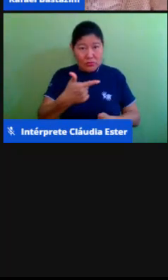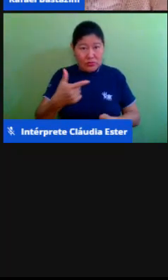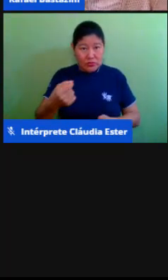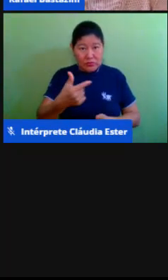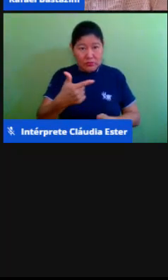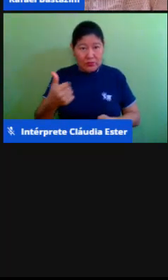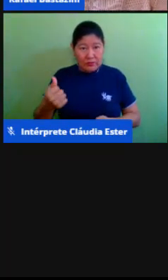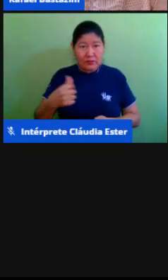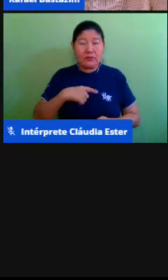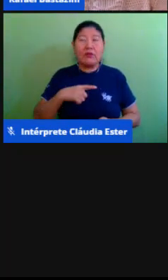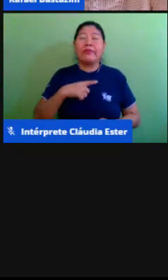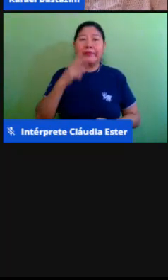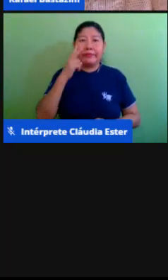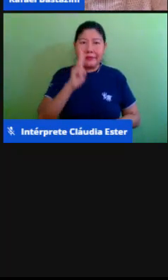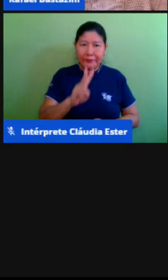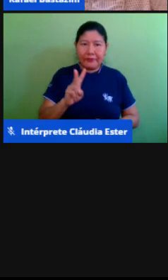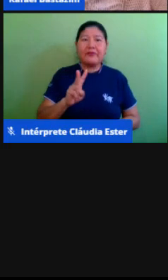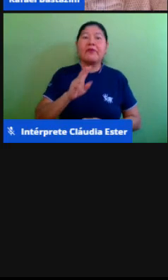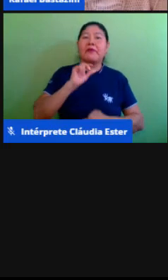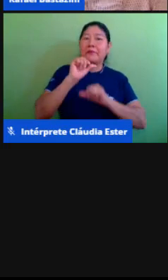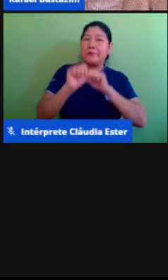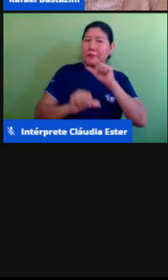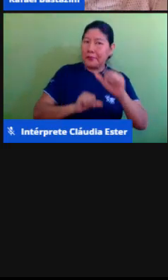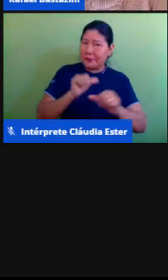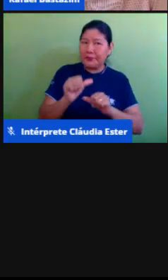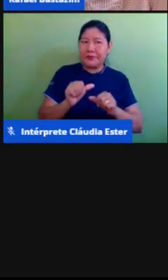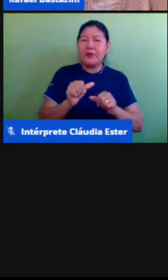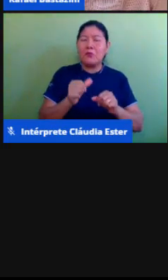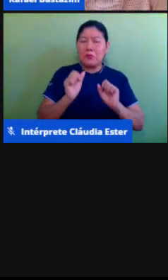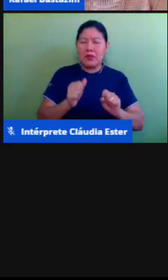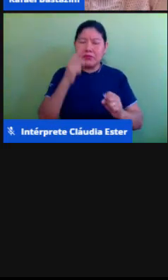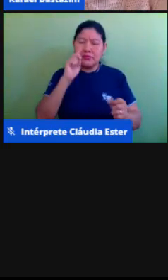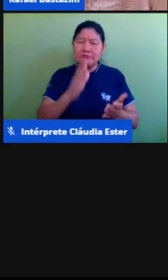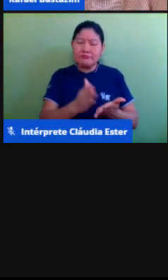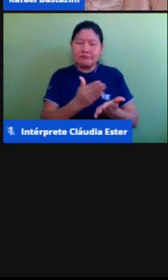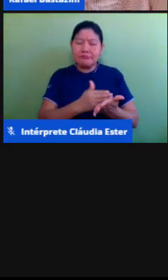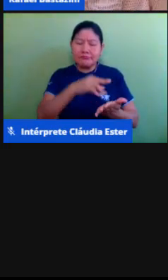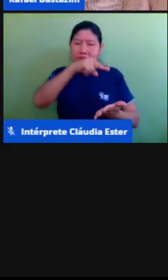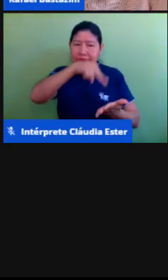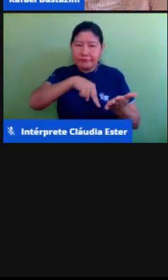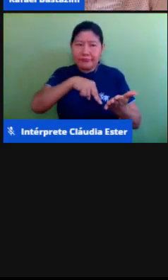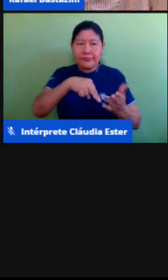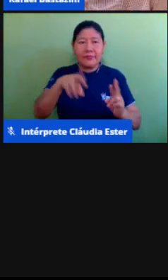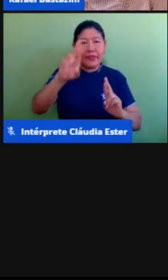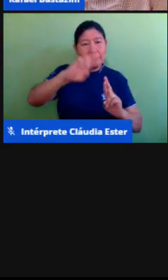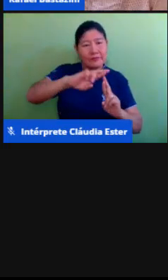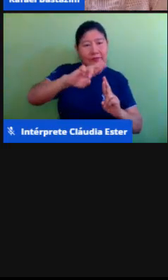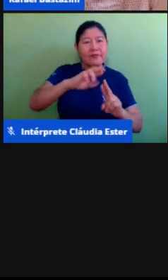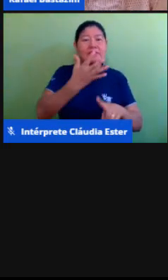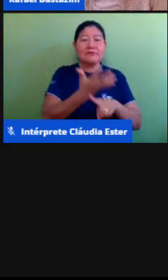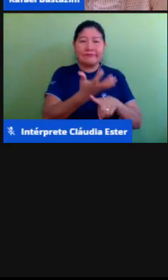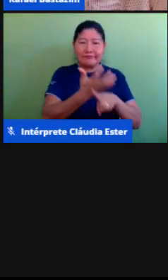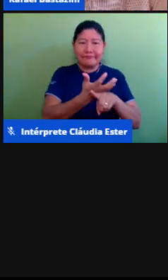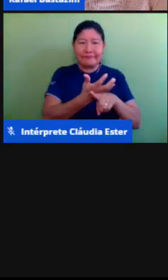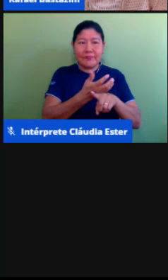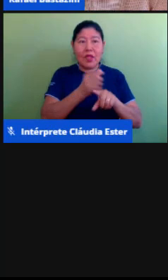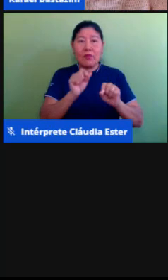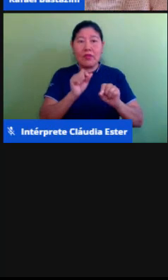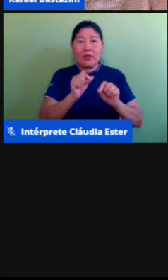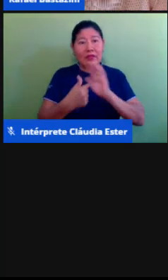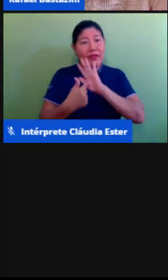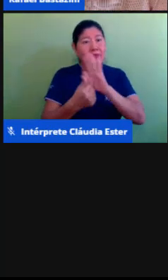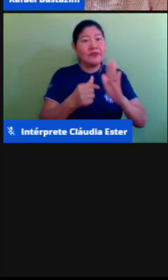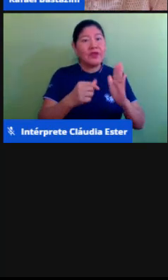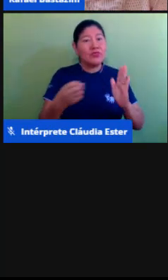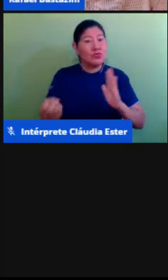que inclusive está no nosso referencial, você pode consultar, que diz respeito à adoção de novos métodos. Nós vamos ter,